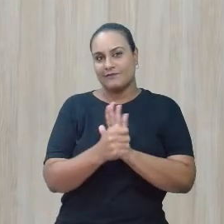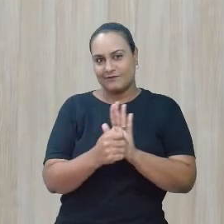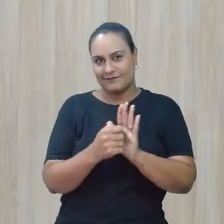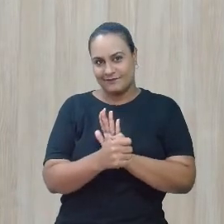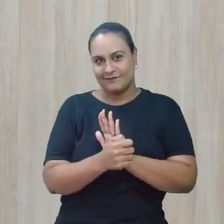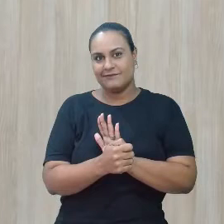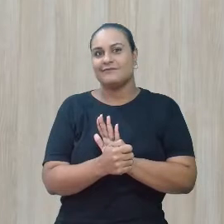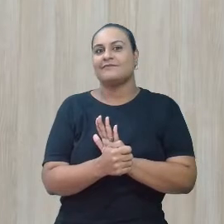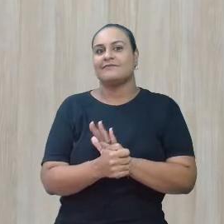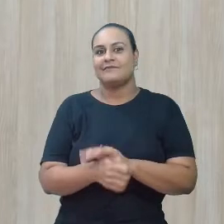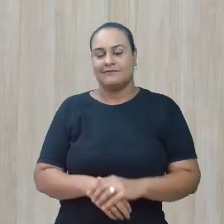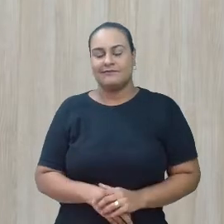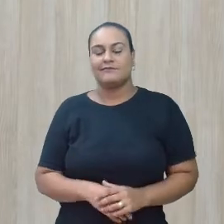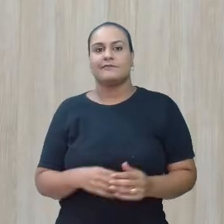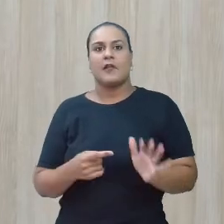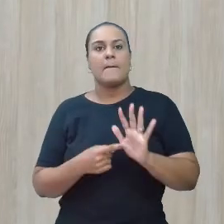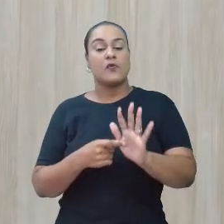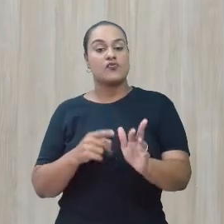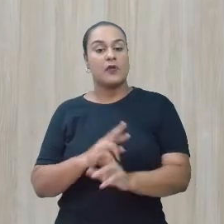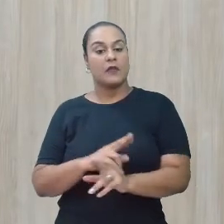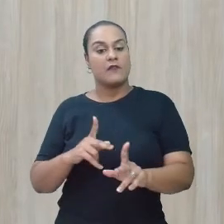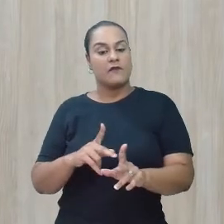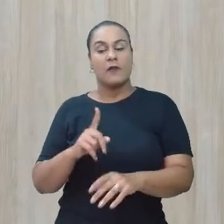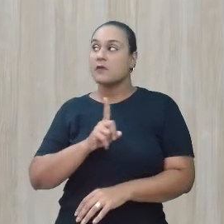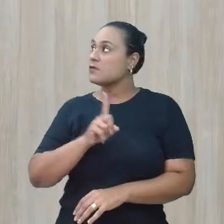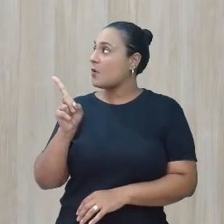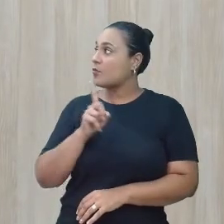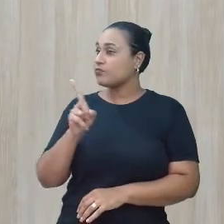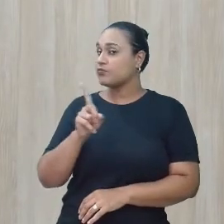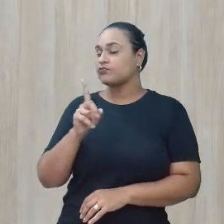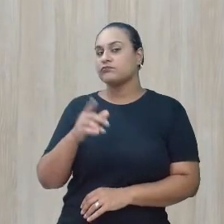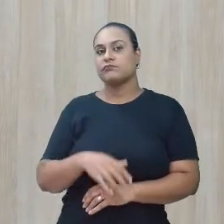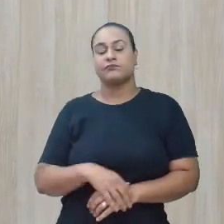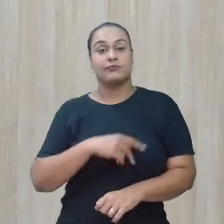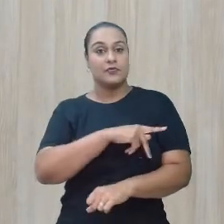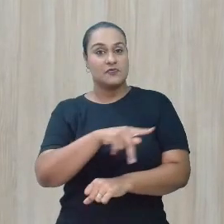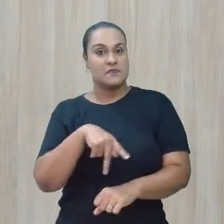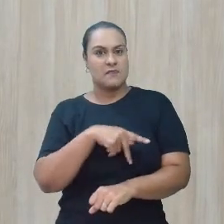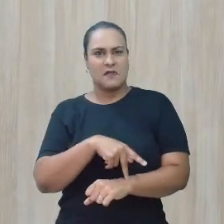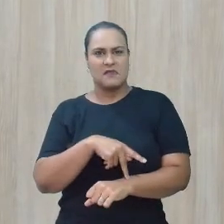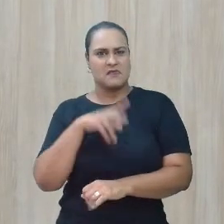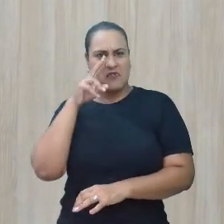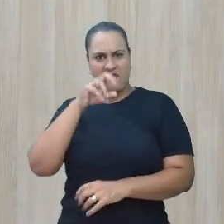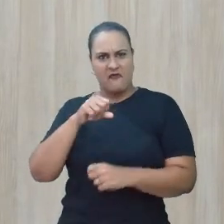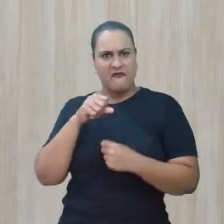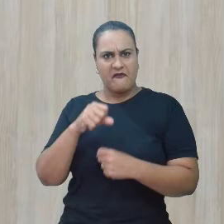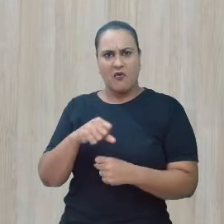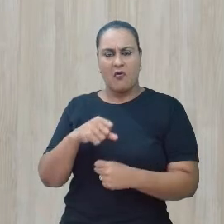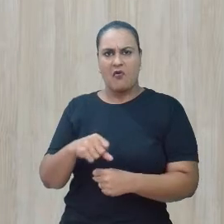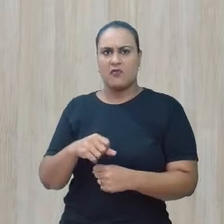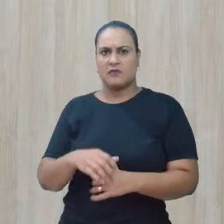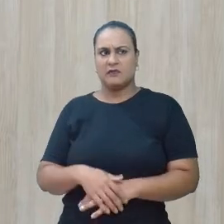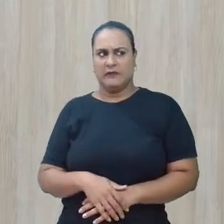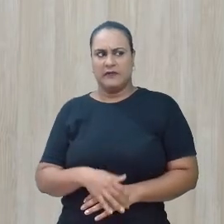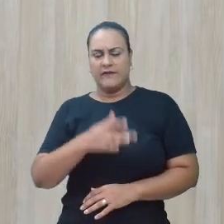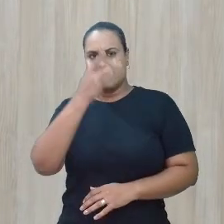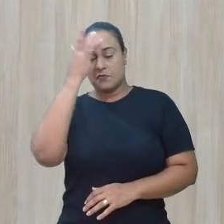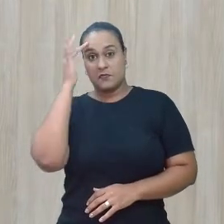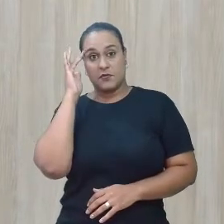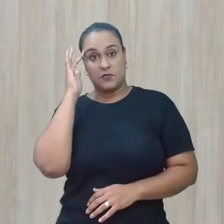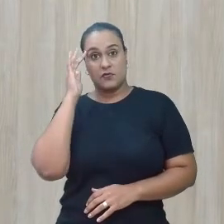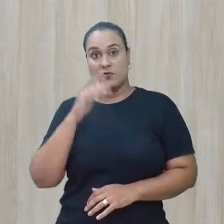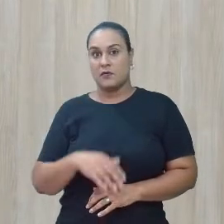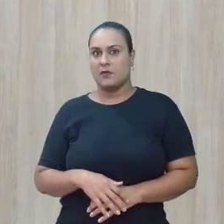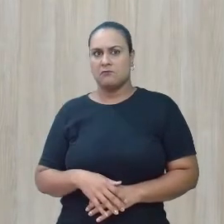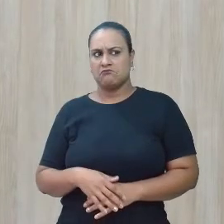tá certo? Fazer com que as diferenças entre esses países não fiquem tão fortes a ponto de fazer com que as pessoas não